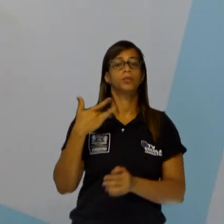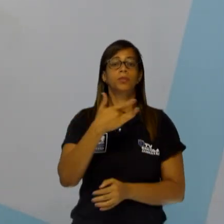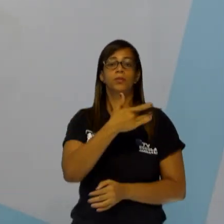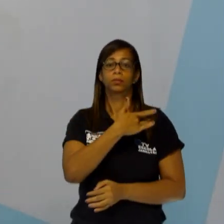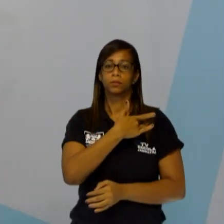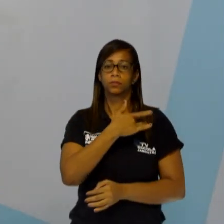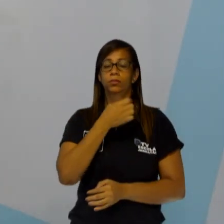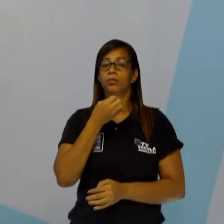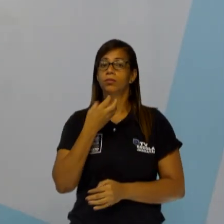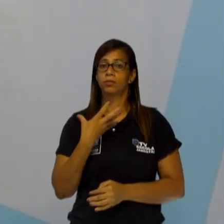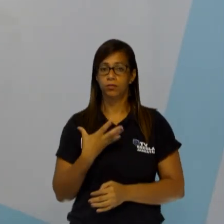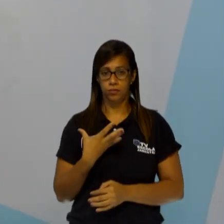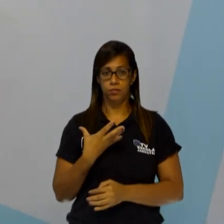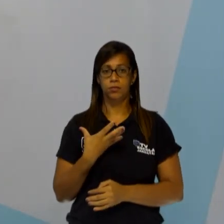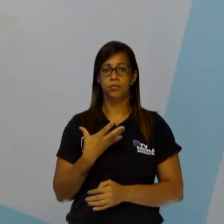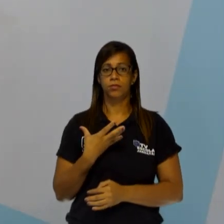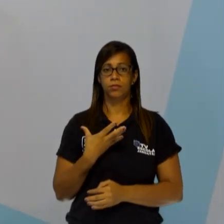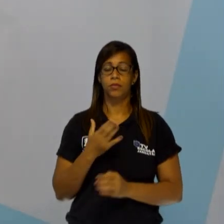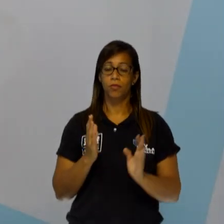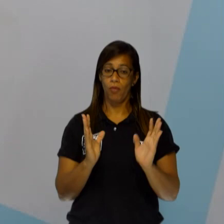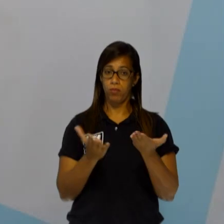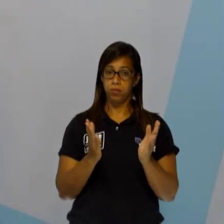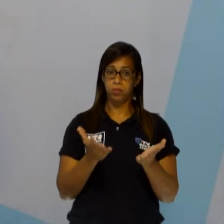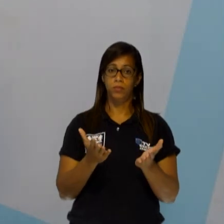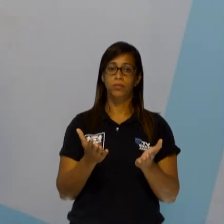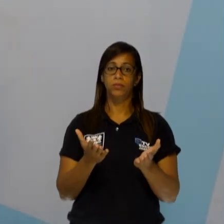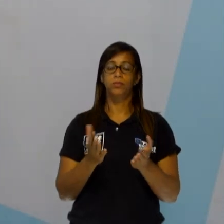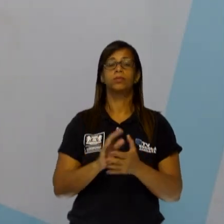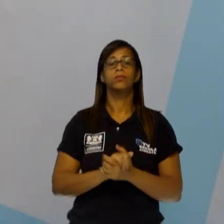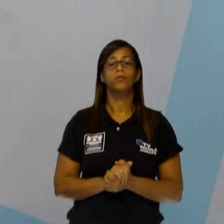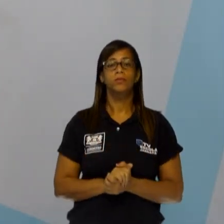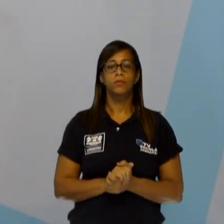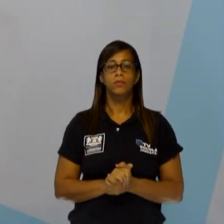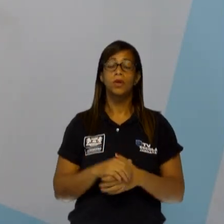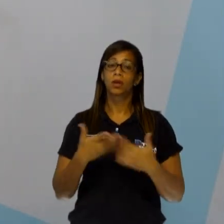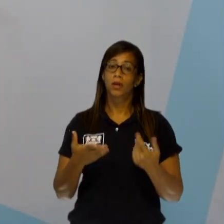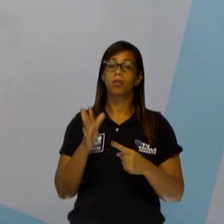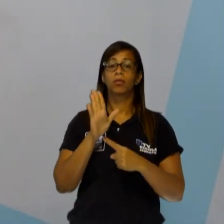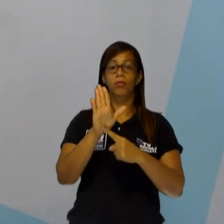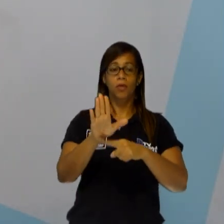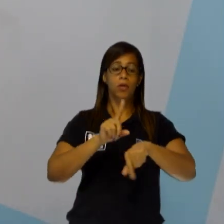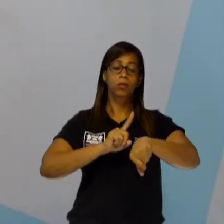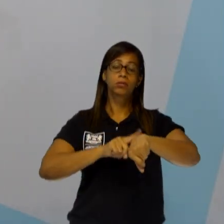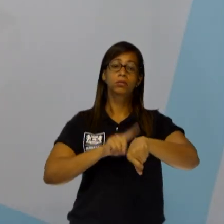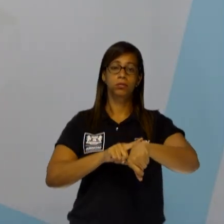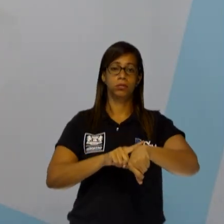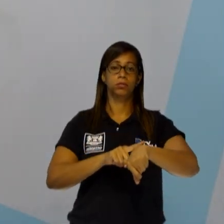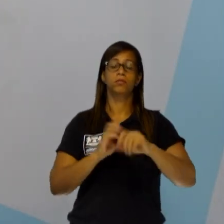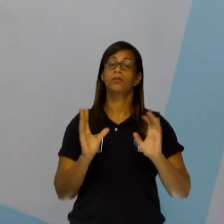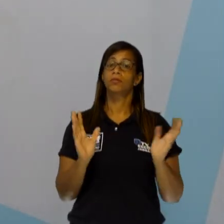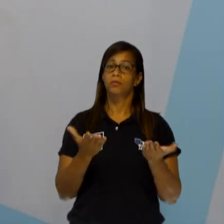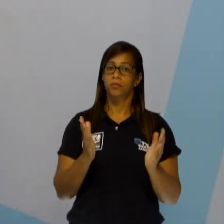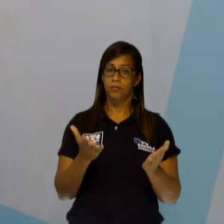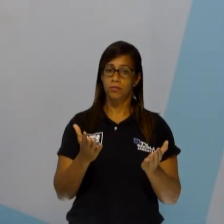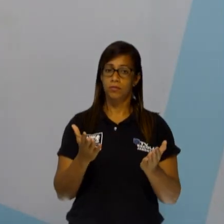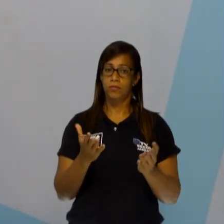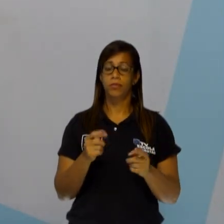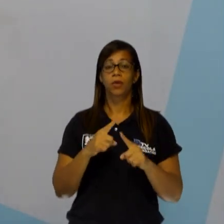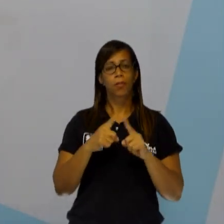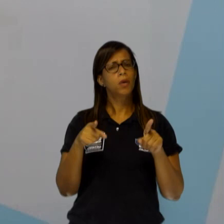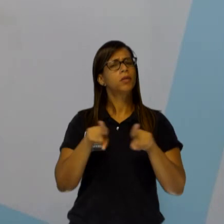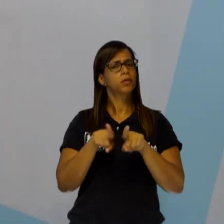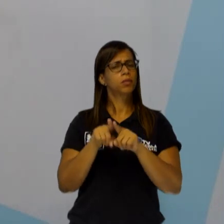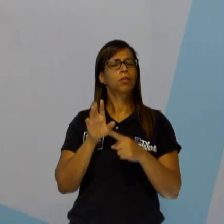gente vê aí o advérbio amanhã e hoje, que são advérbios que indicam o tempo. Tranquilo. Só que esse item A fala pra gente que